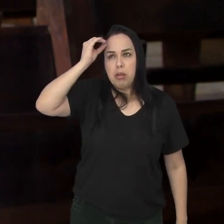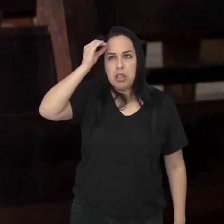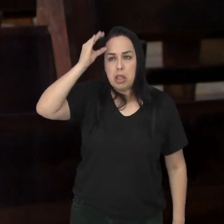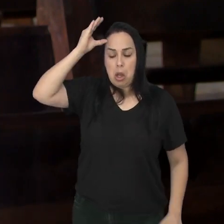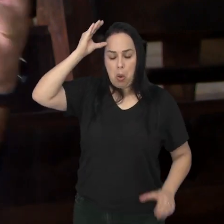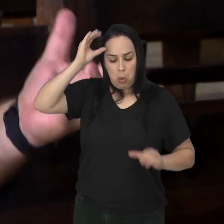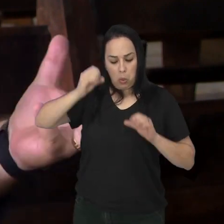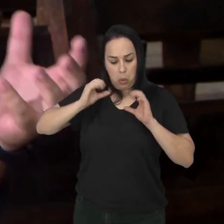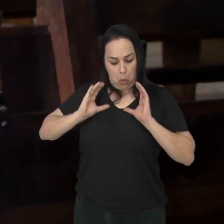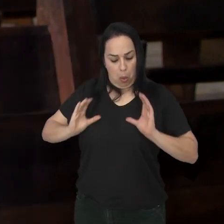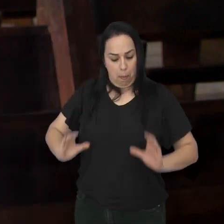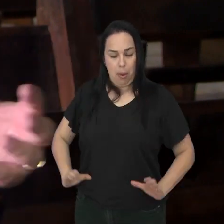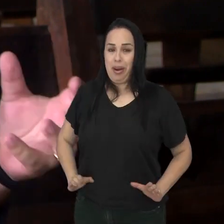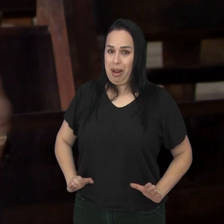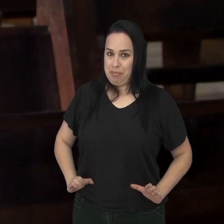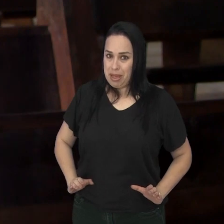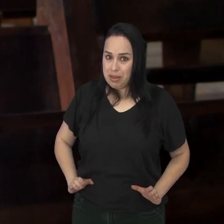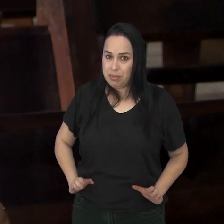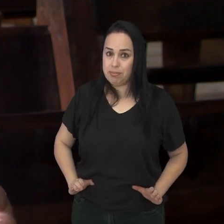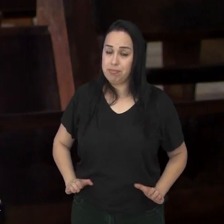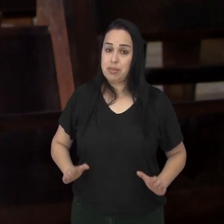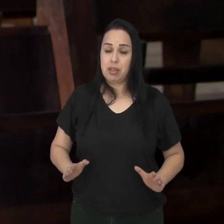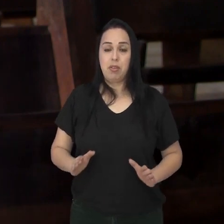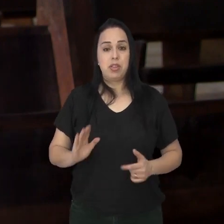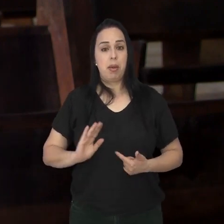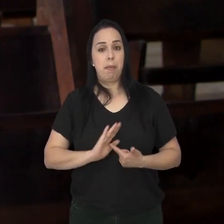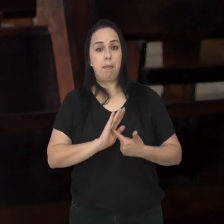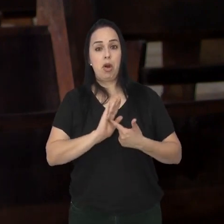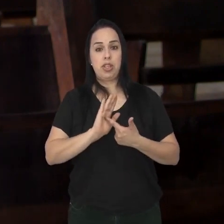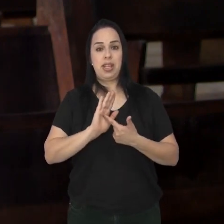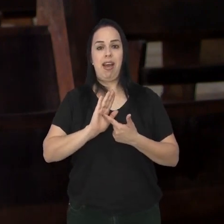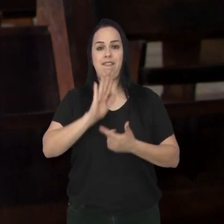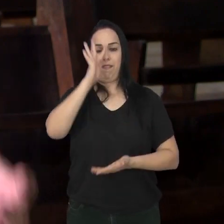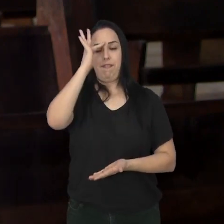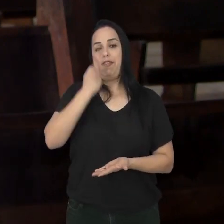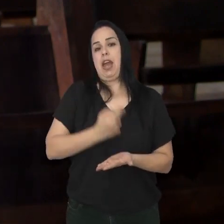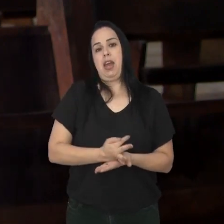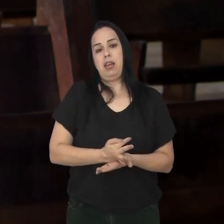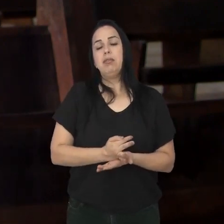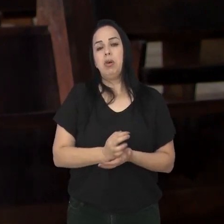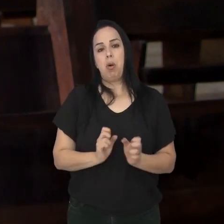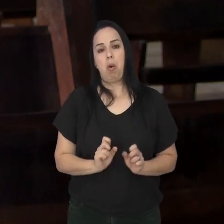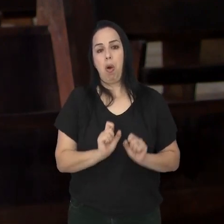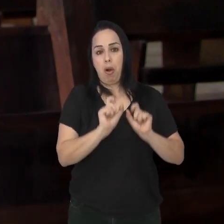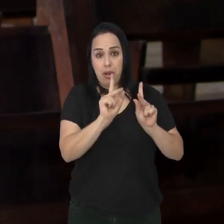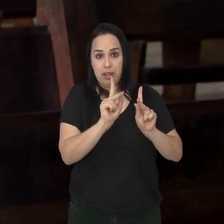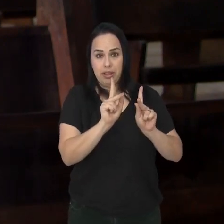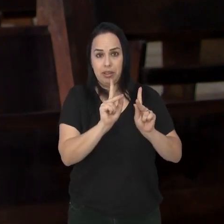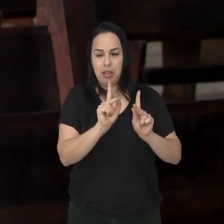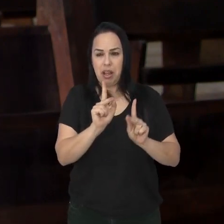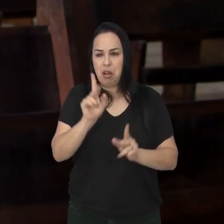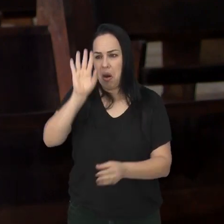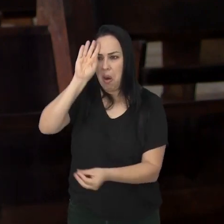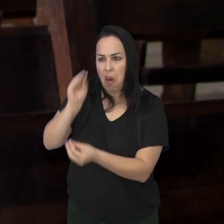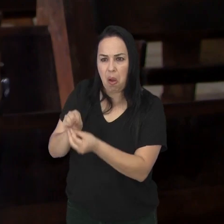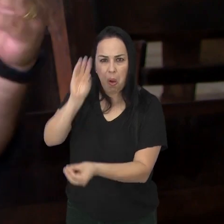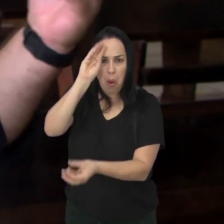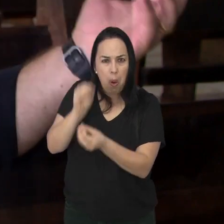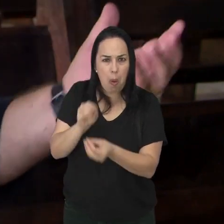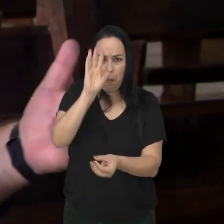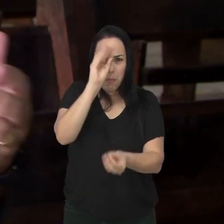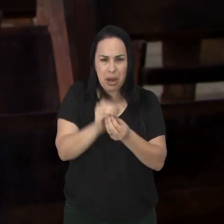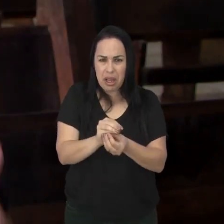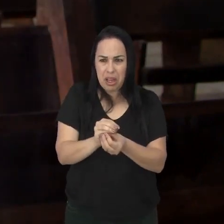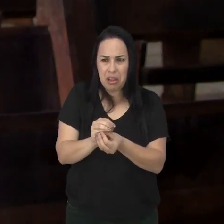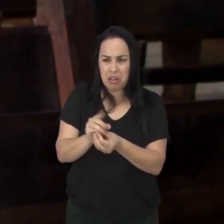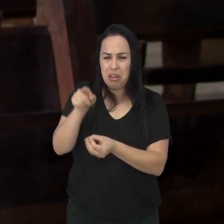mais comportamental do que religiosa. Porque você expressar a sua fé é uma coisa, né? Você compreender